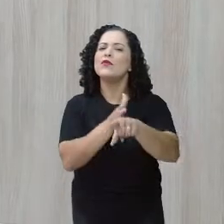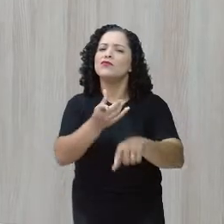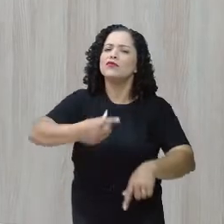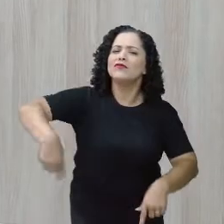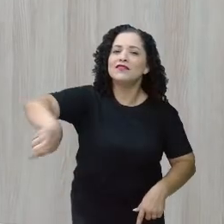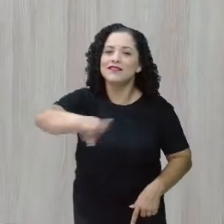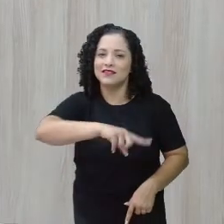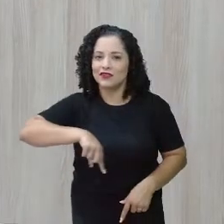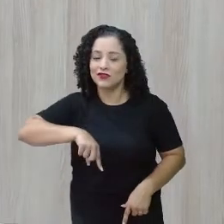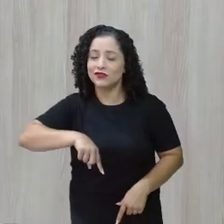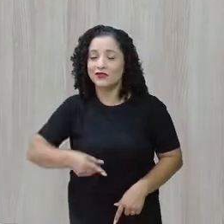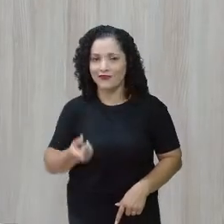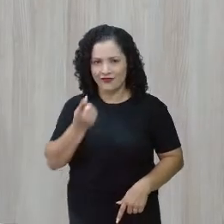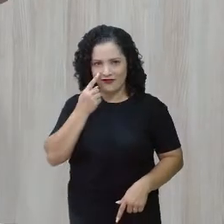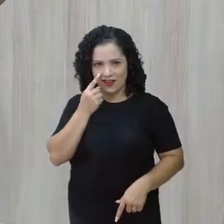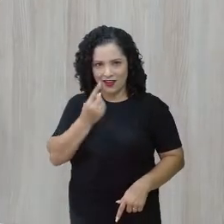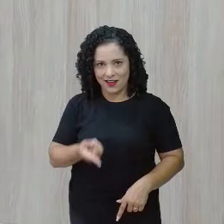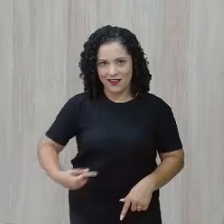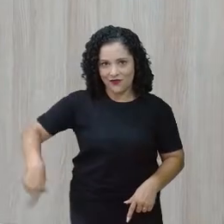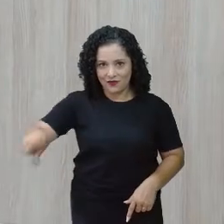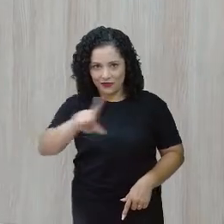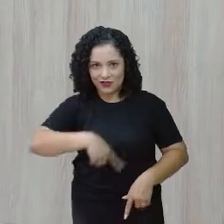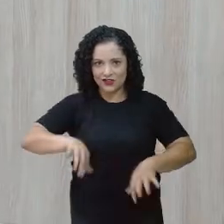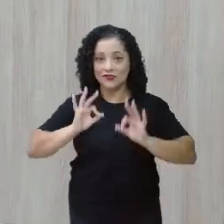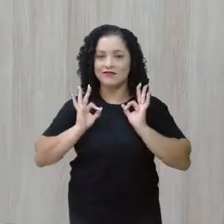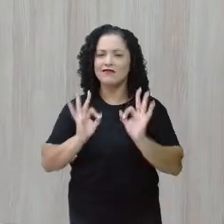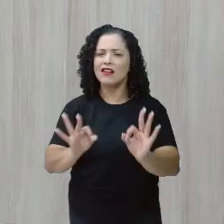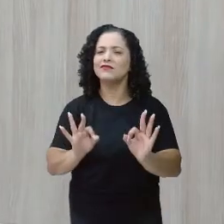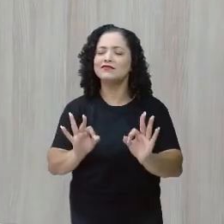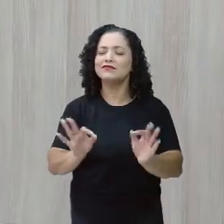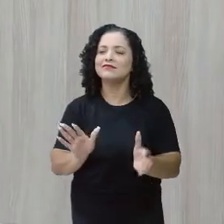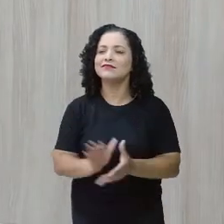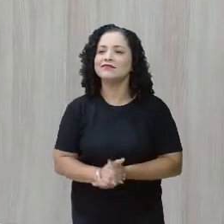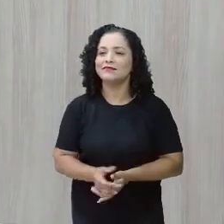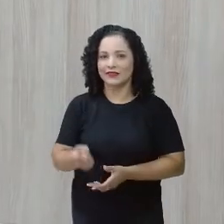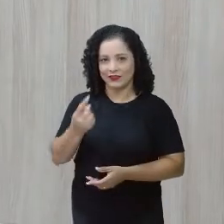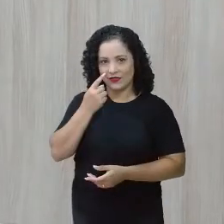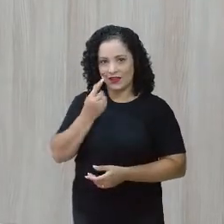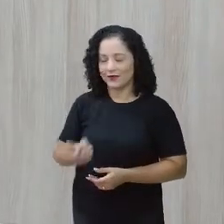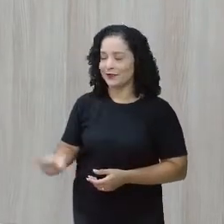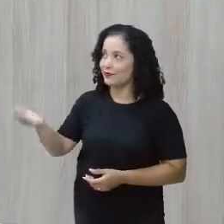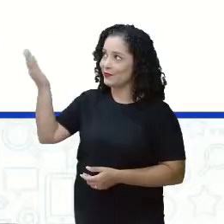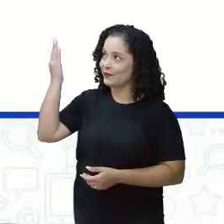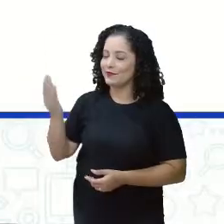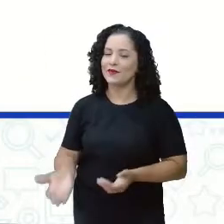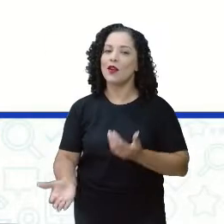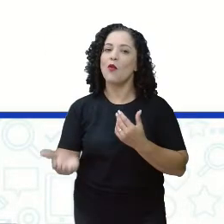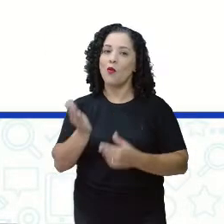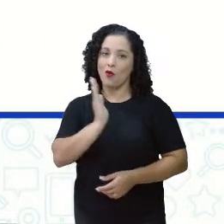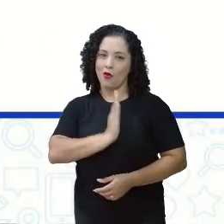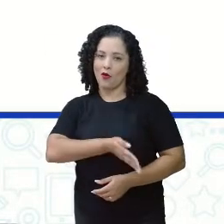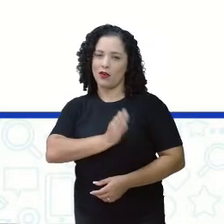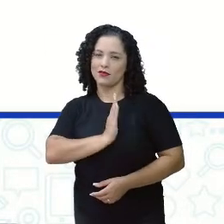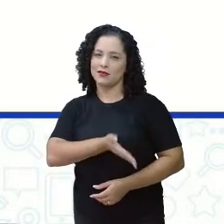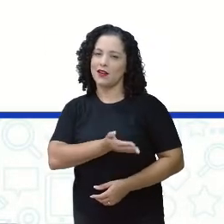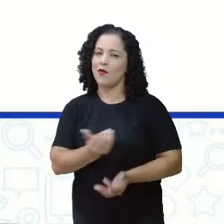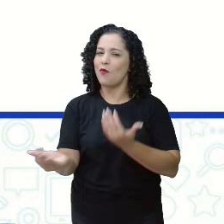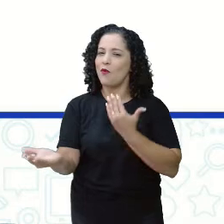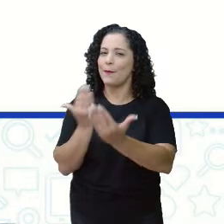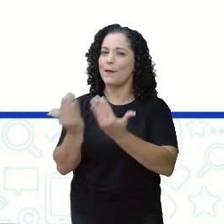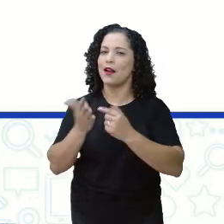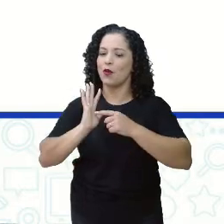né? Se vocês... Vamos ver quem acerta. Olha o que eu coloquei. O nosso coração é comparado a uma bomba. Aí eu dei